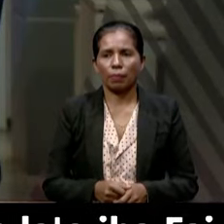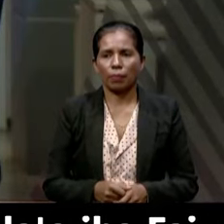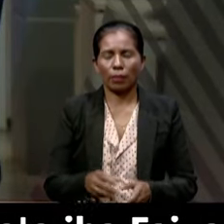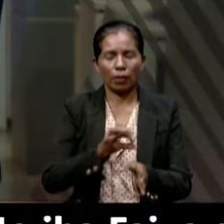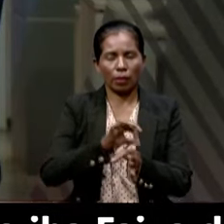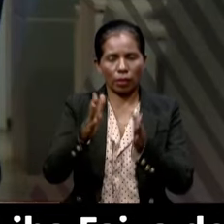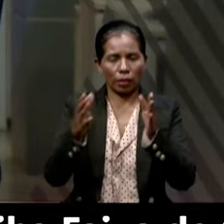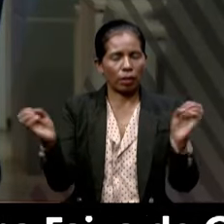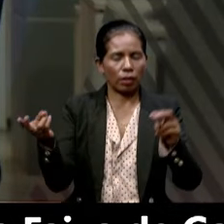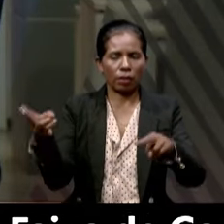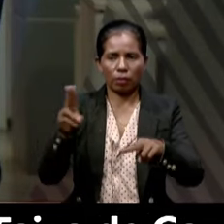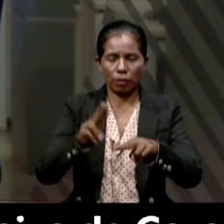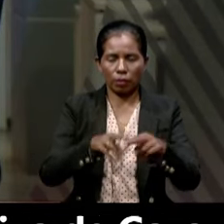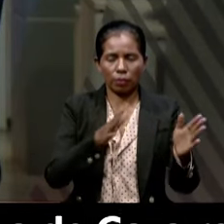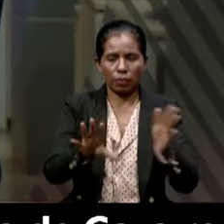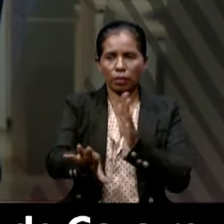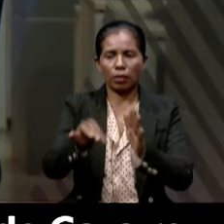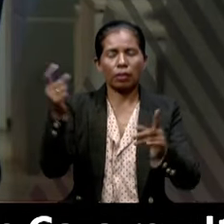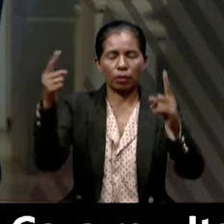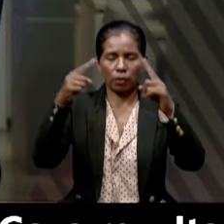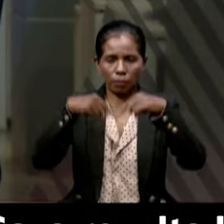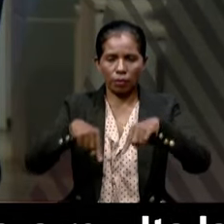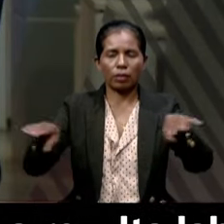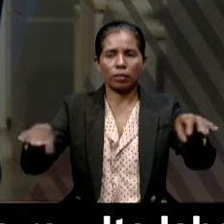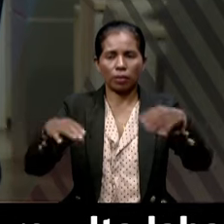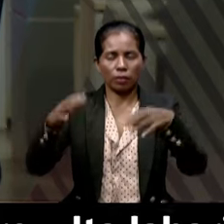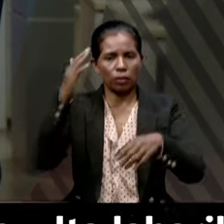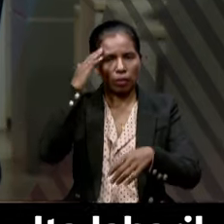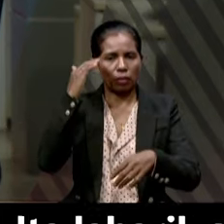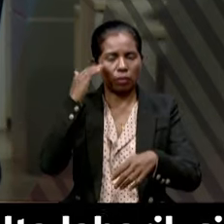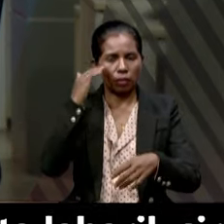formando seriamente o processo de seleção a tu serviço e a Coreia.